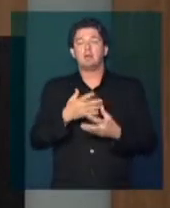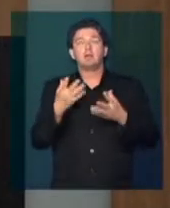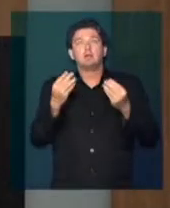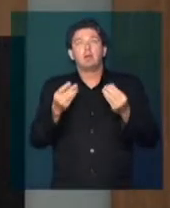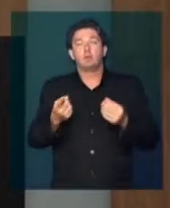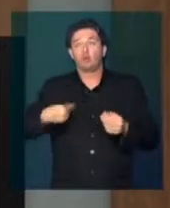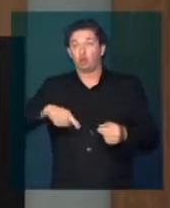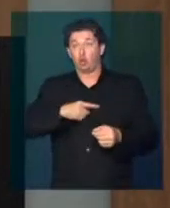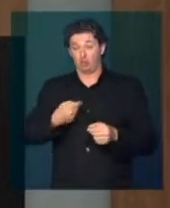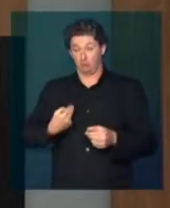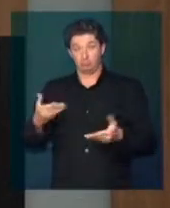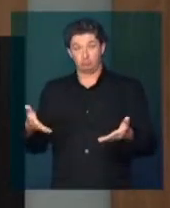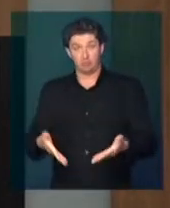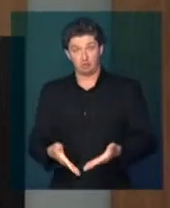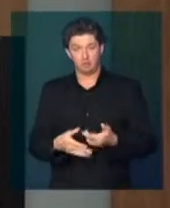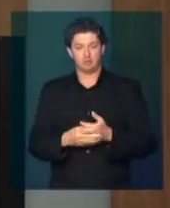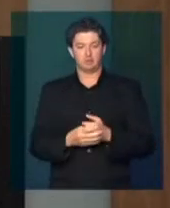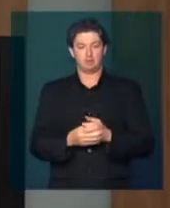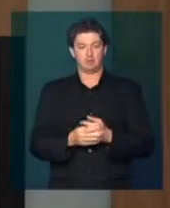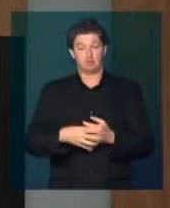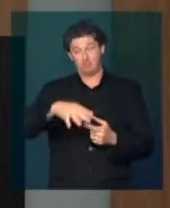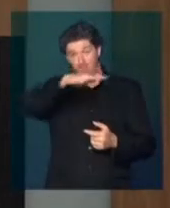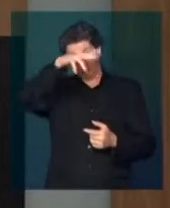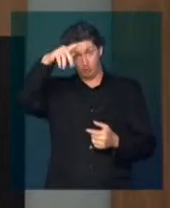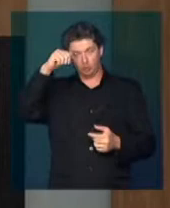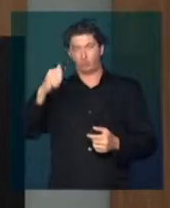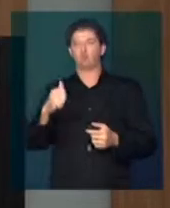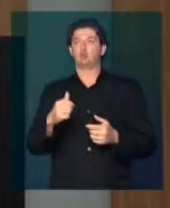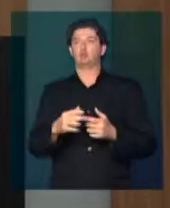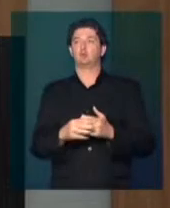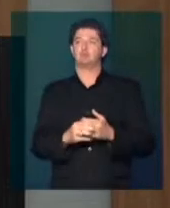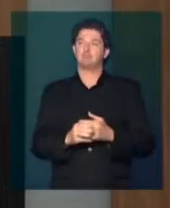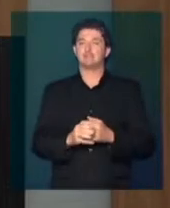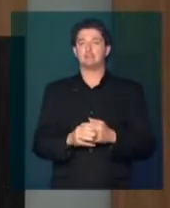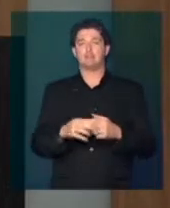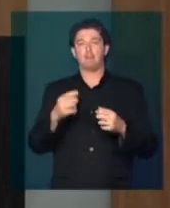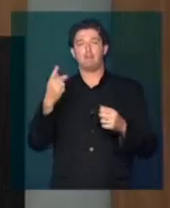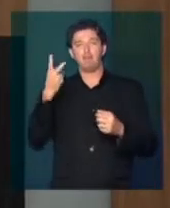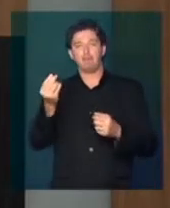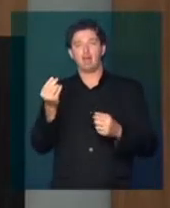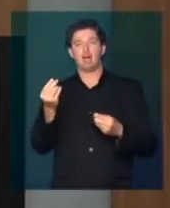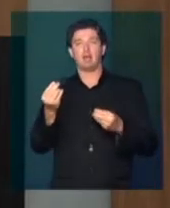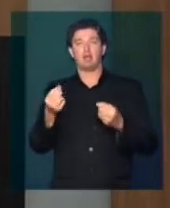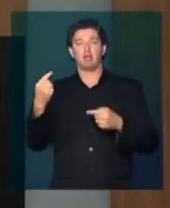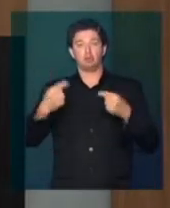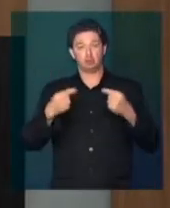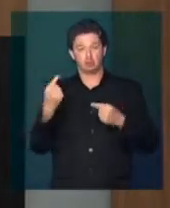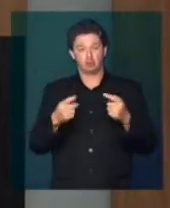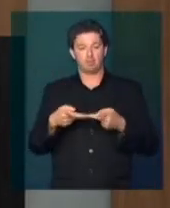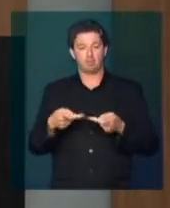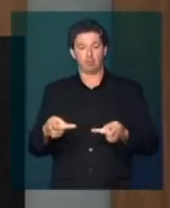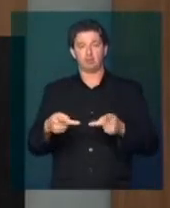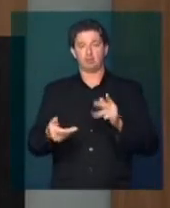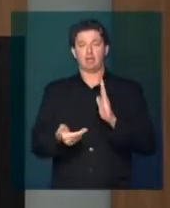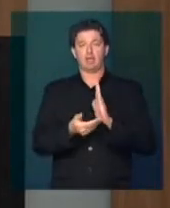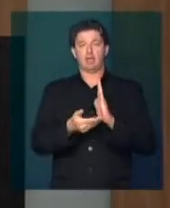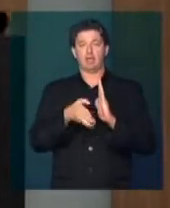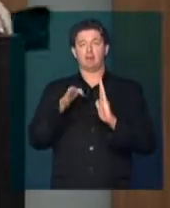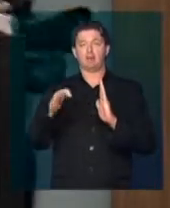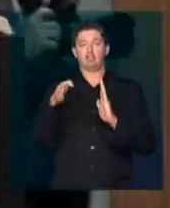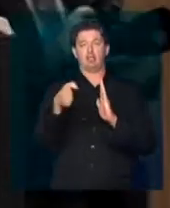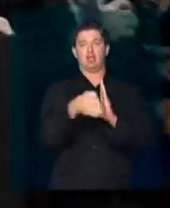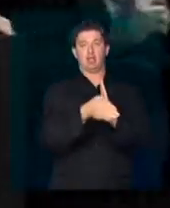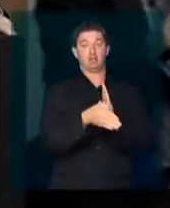nós estarmos aqui no Mato Grosso trazendo o projeto da Câmara Itinerante. O que